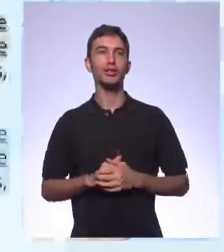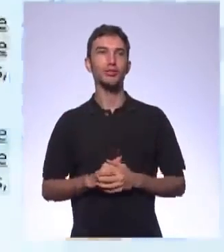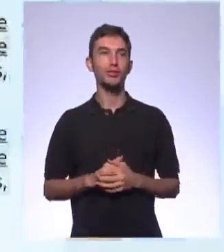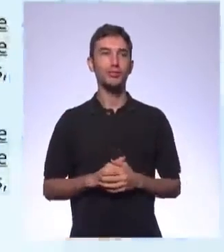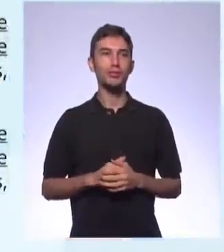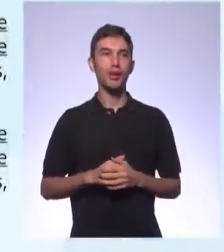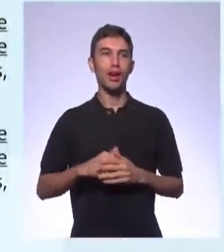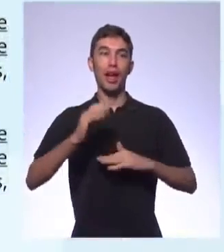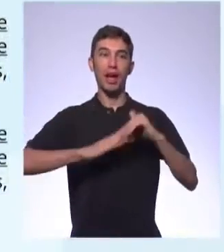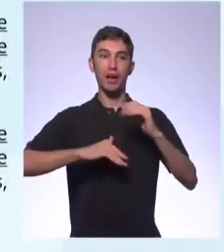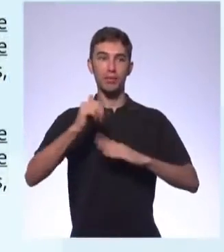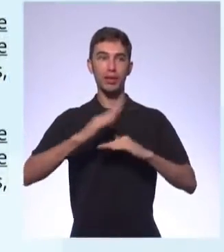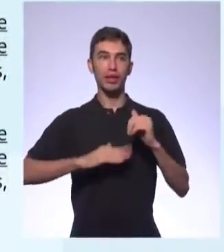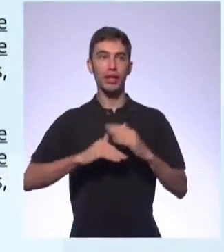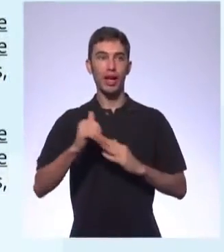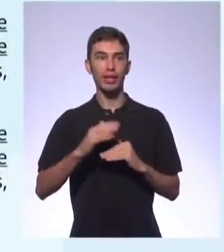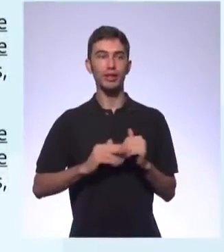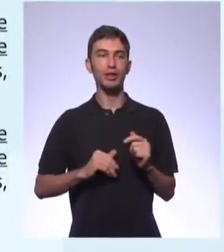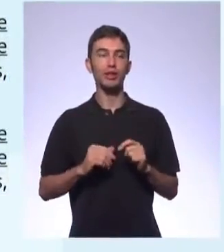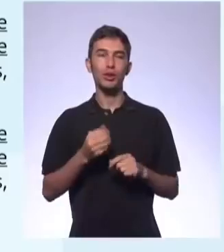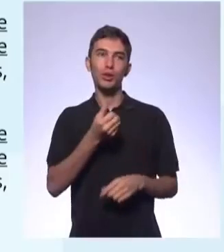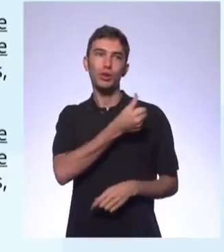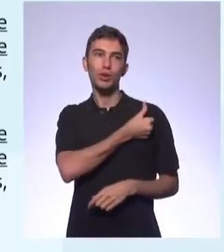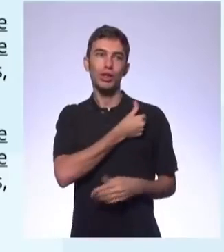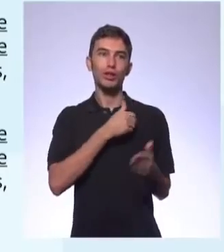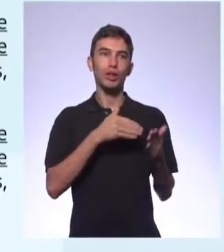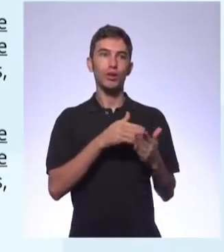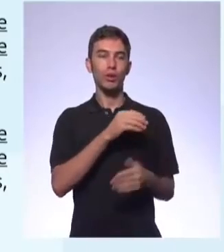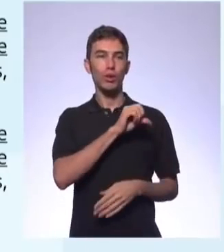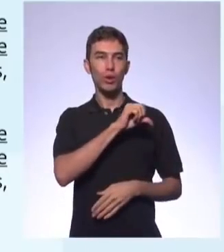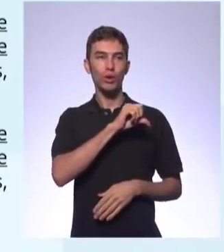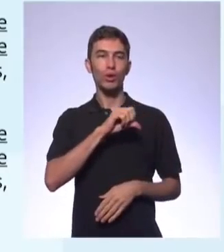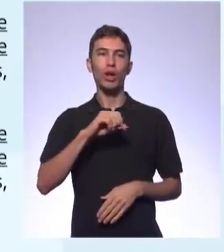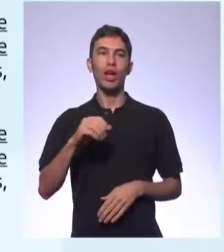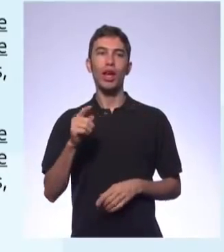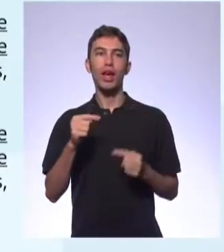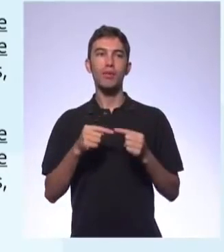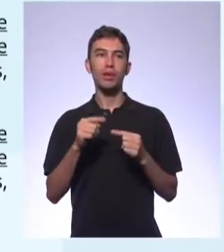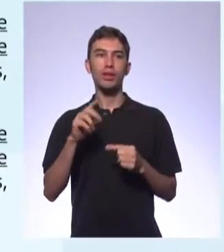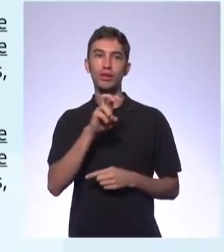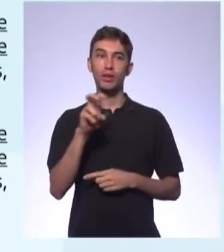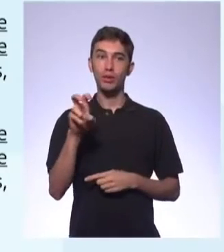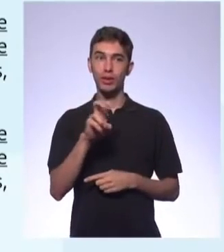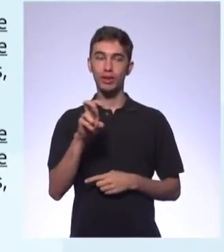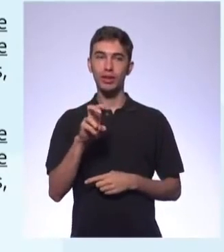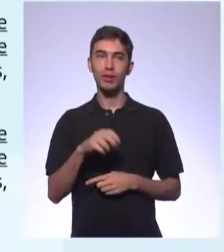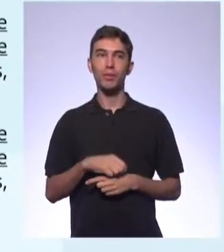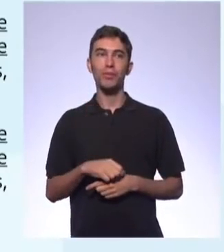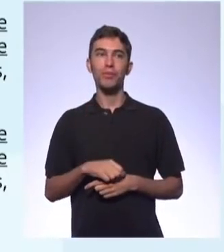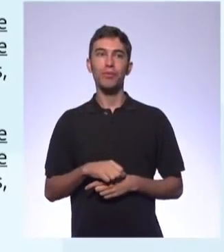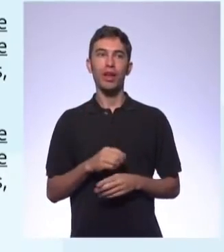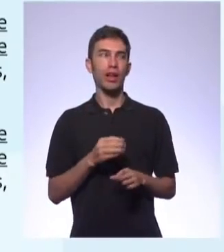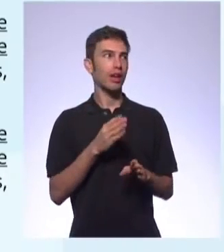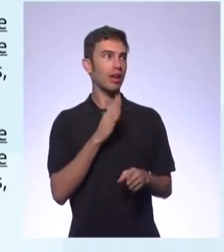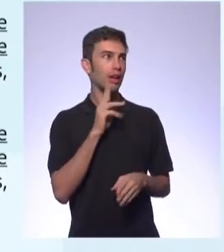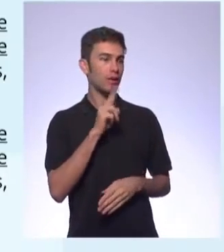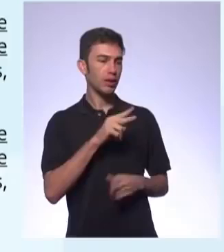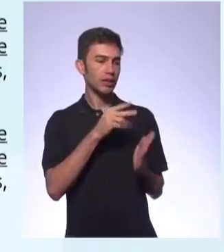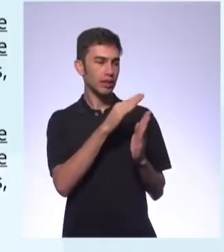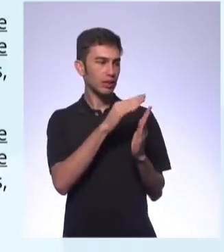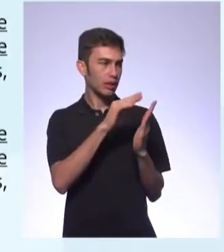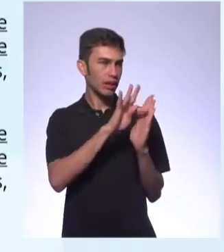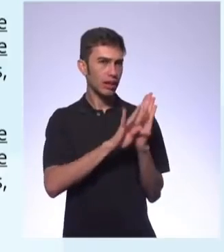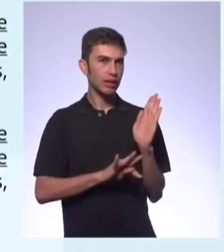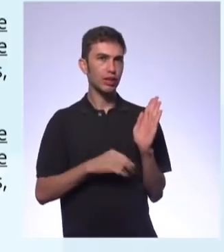então. A habilidade do sexto ao nono ano de língua portuguesa 55, não é isso? Então, reconhecer em texto de